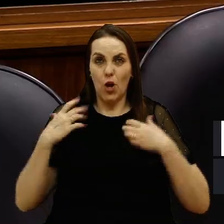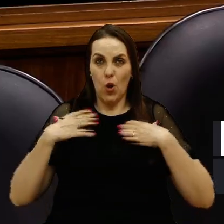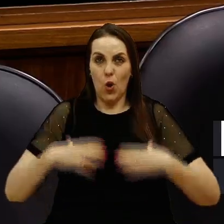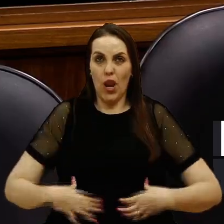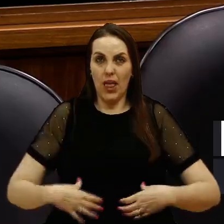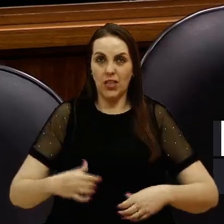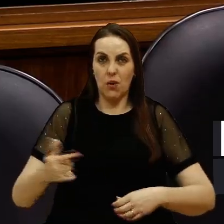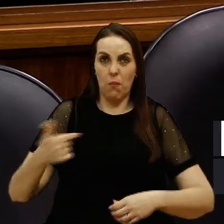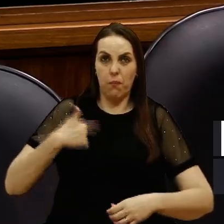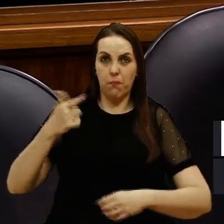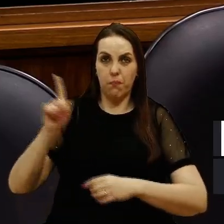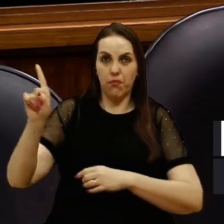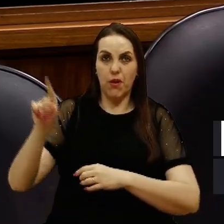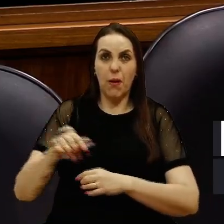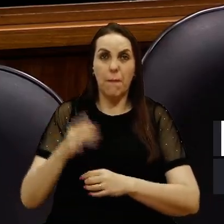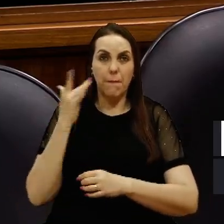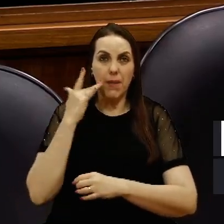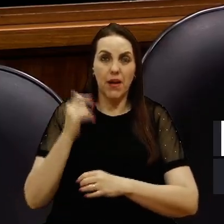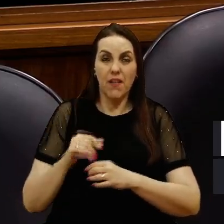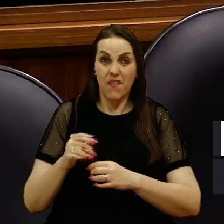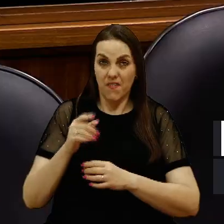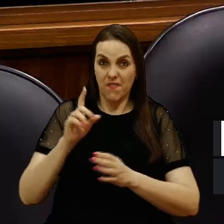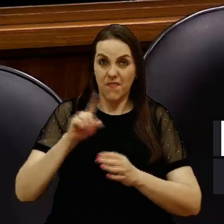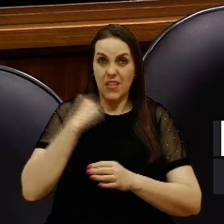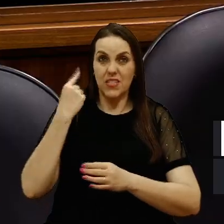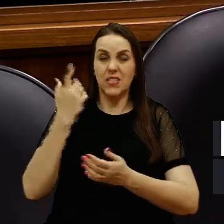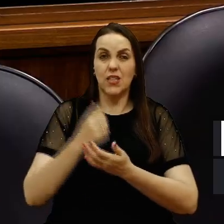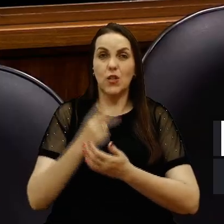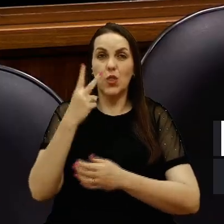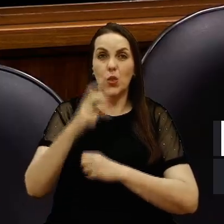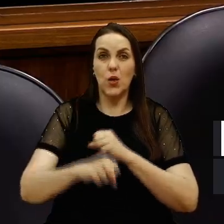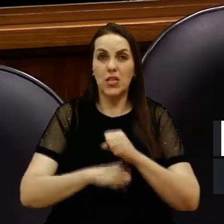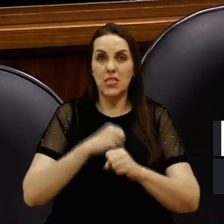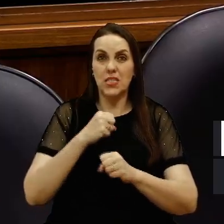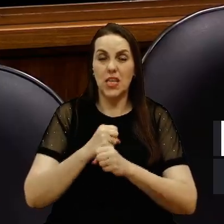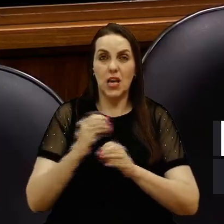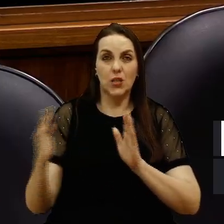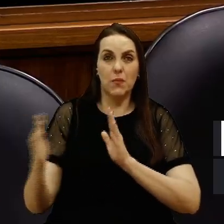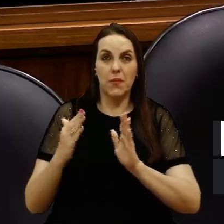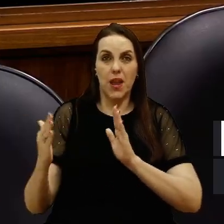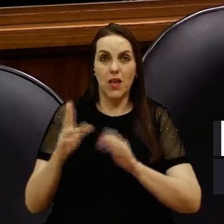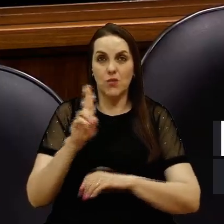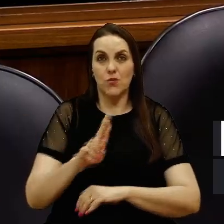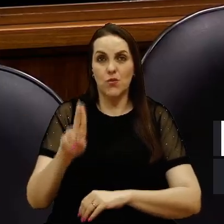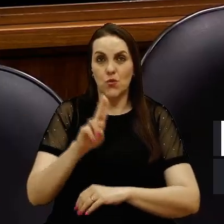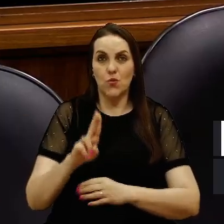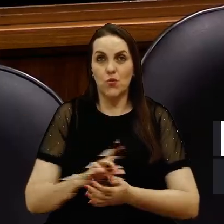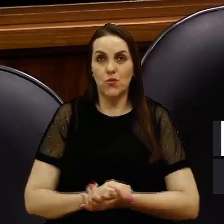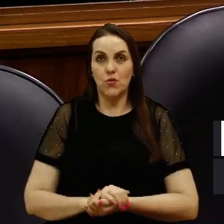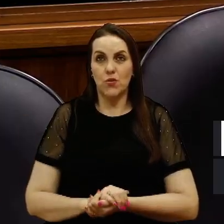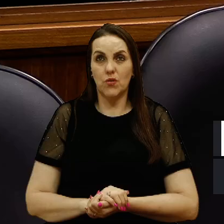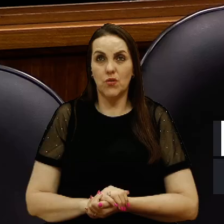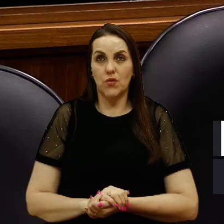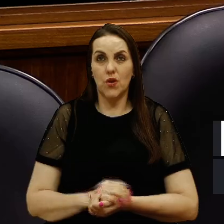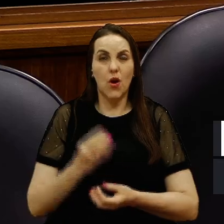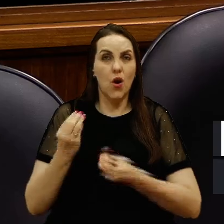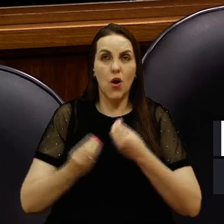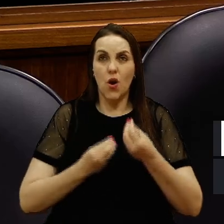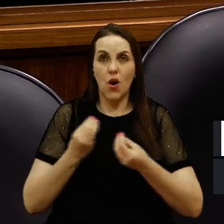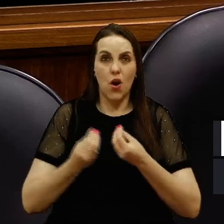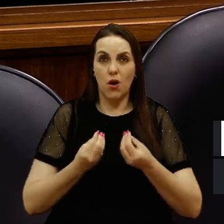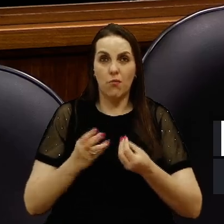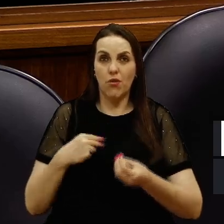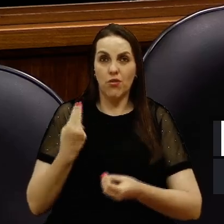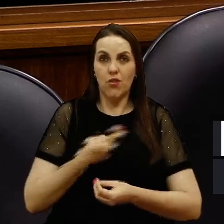Colete à prova de bala vencido, com 2 anos que já passou do prazo para uso. Como